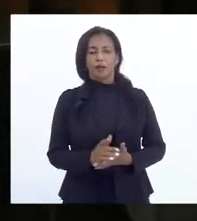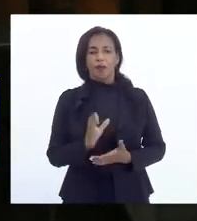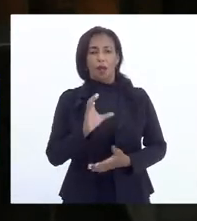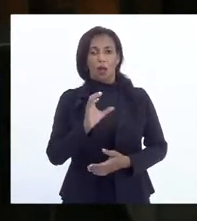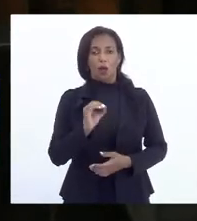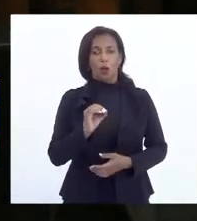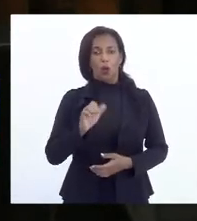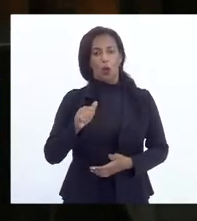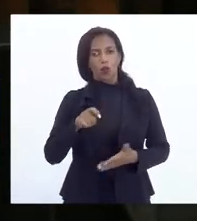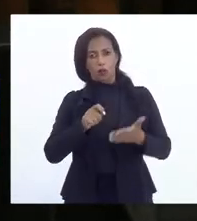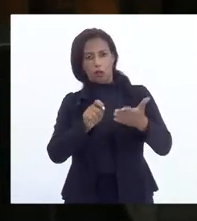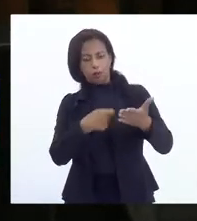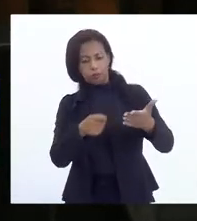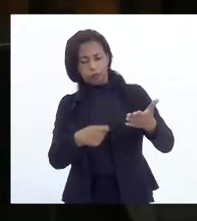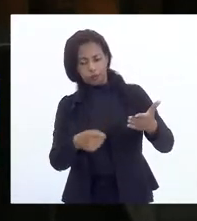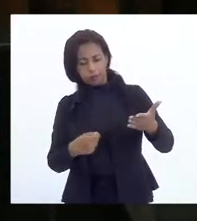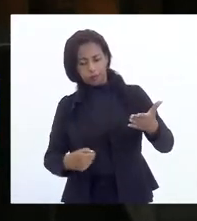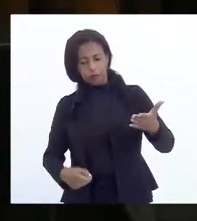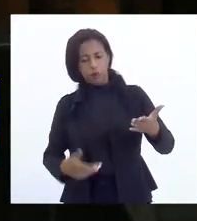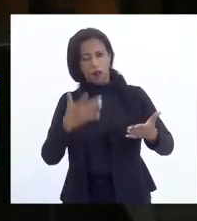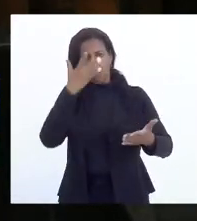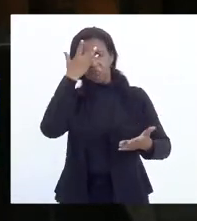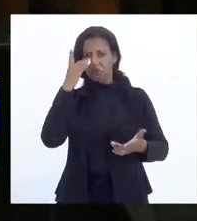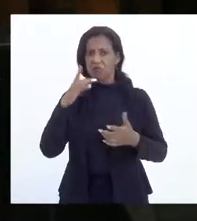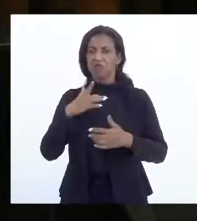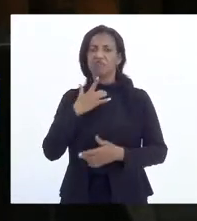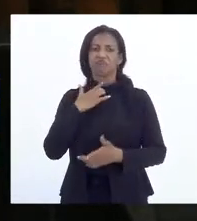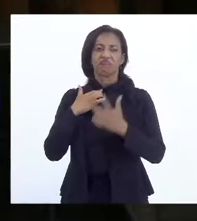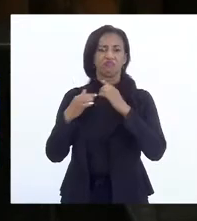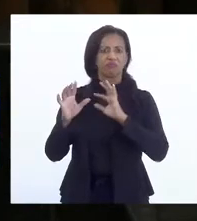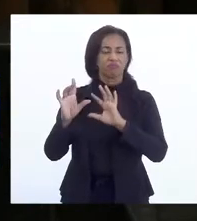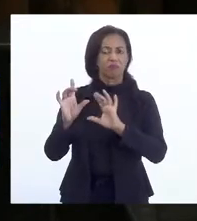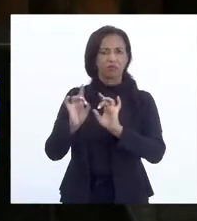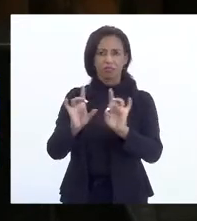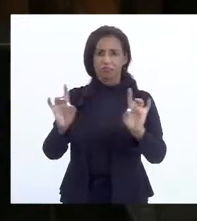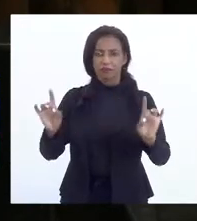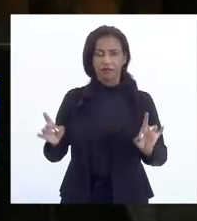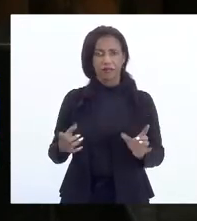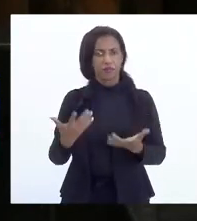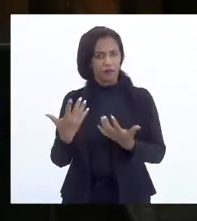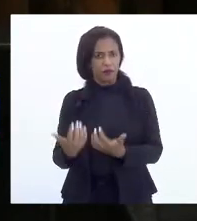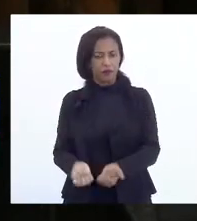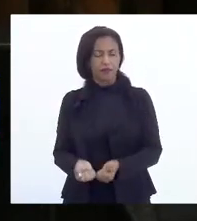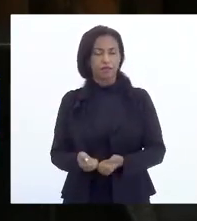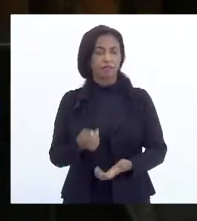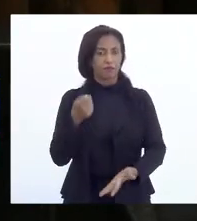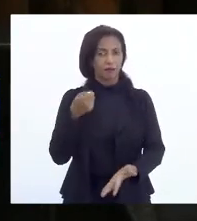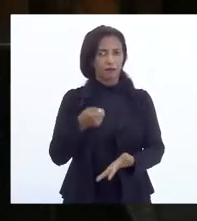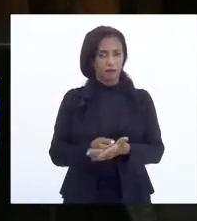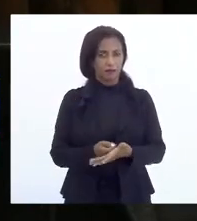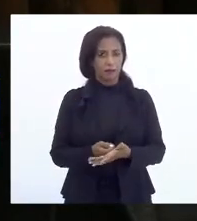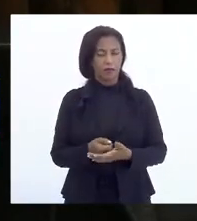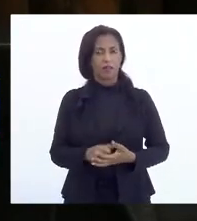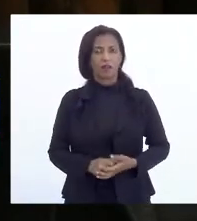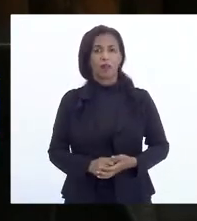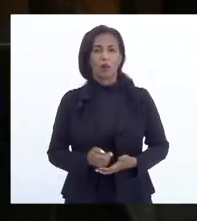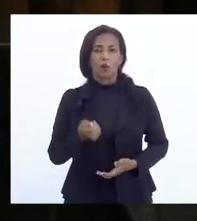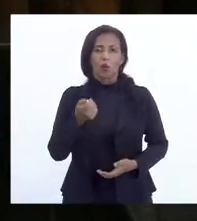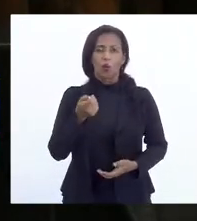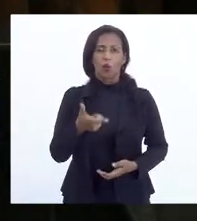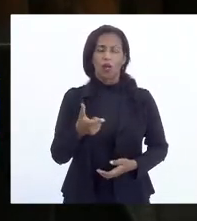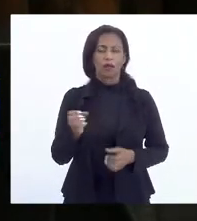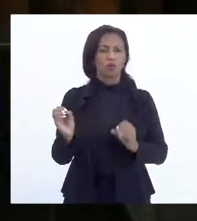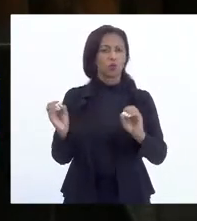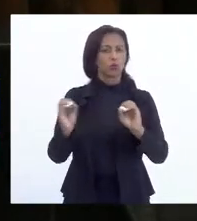coautoria para quem o desejasse. E garanto que praticamente quase